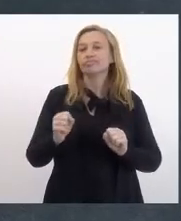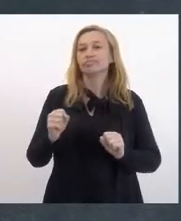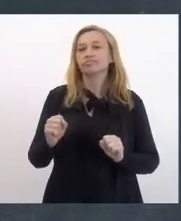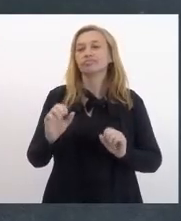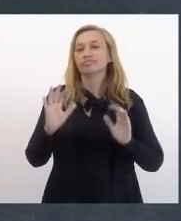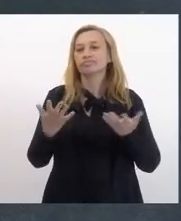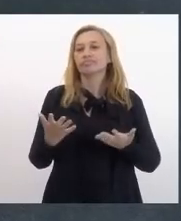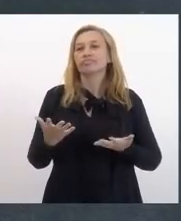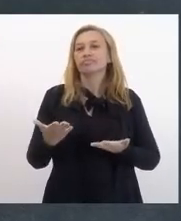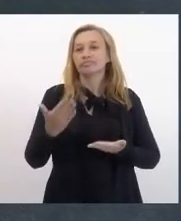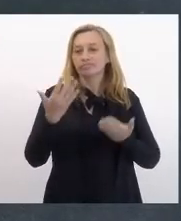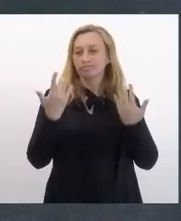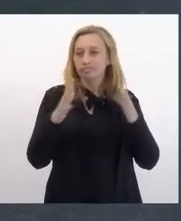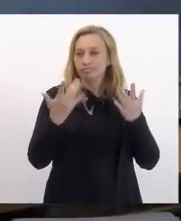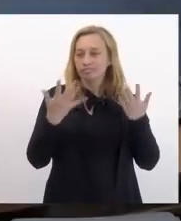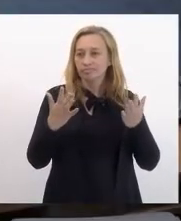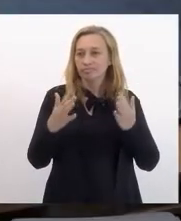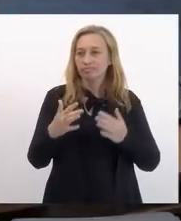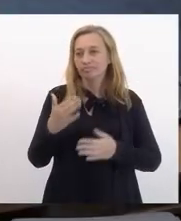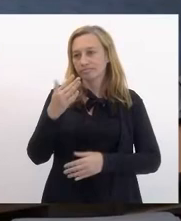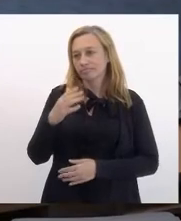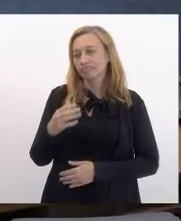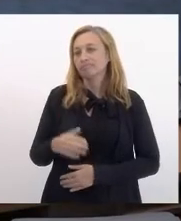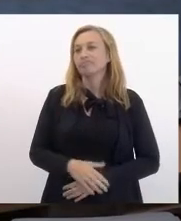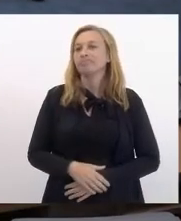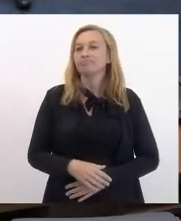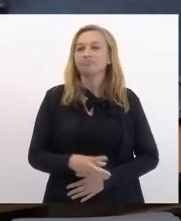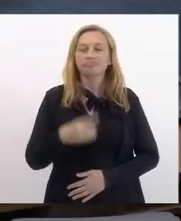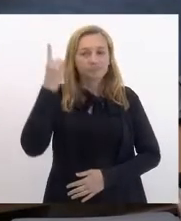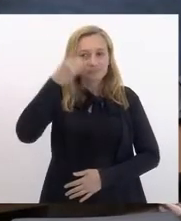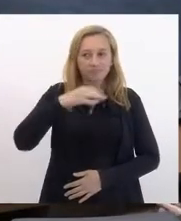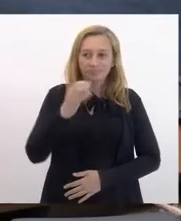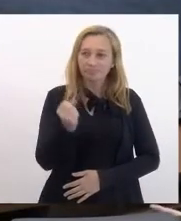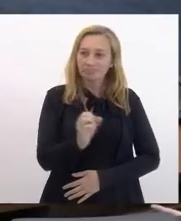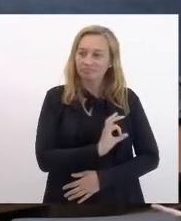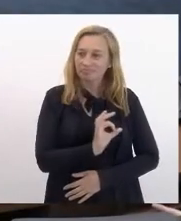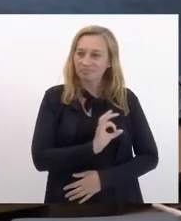Davan. Valeu, Tia Ju. Deputada Marta Rocha.